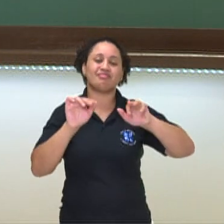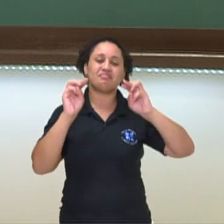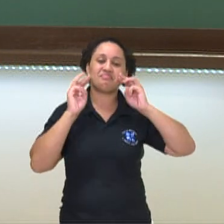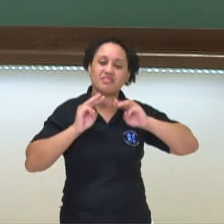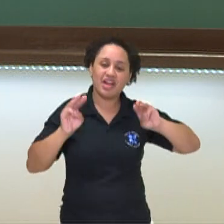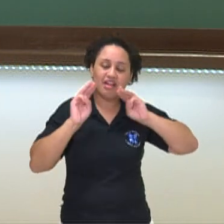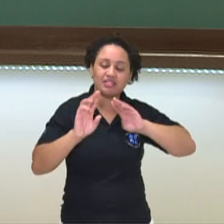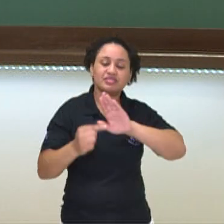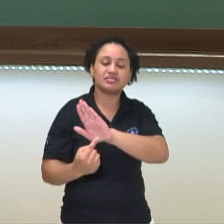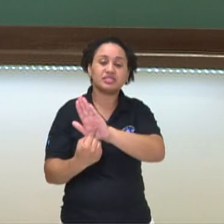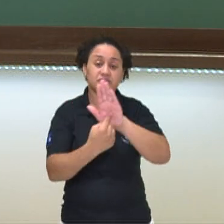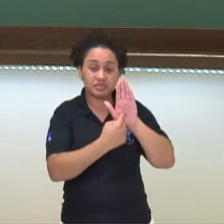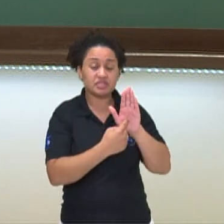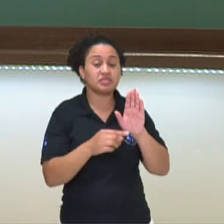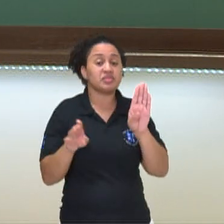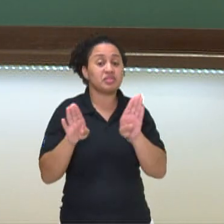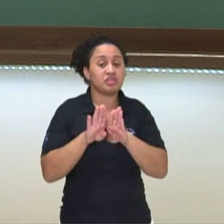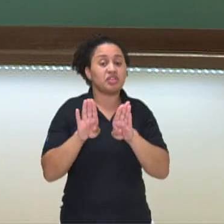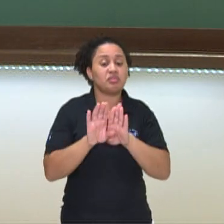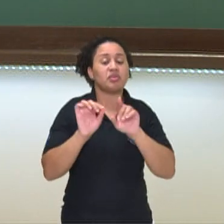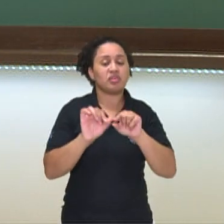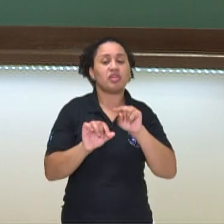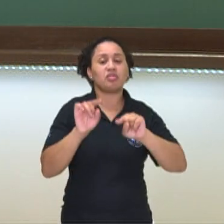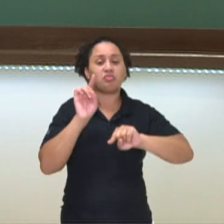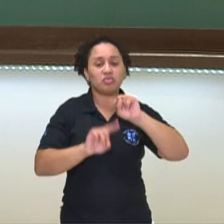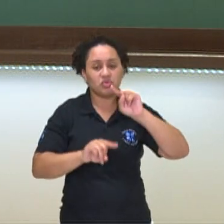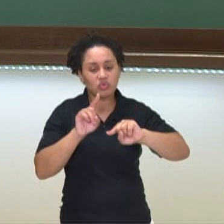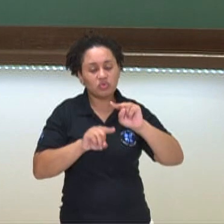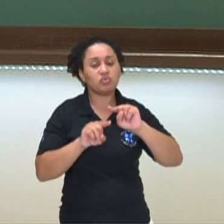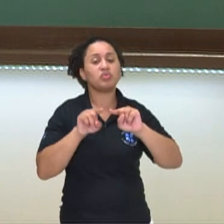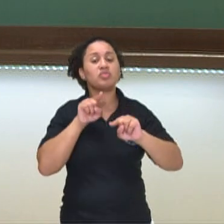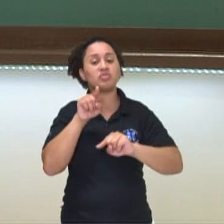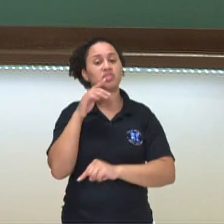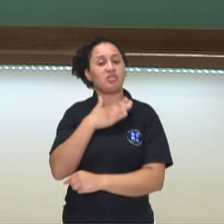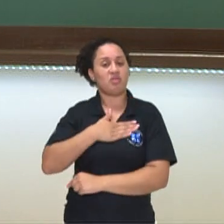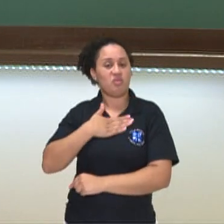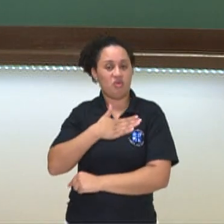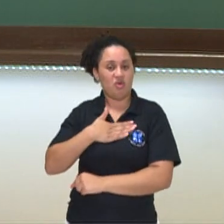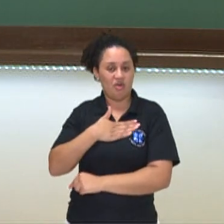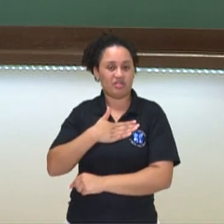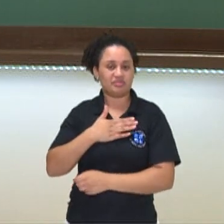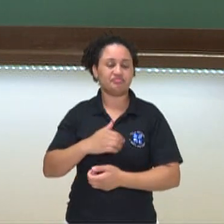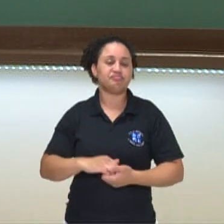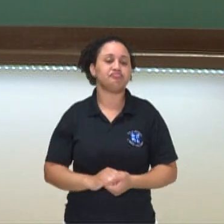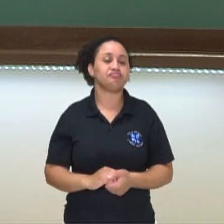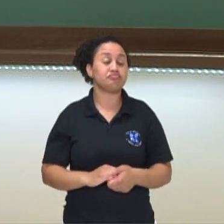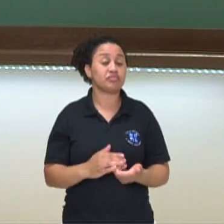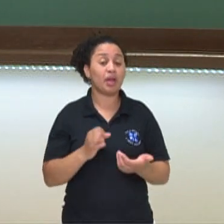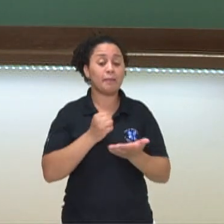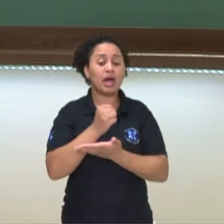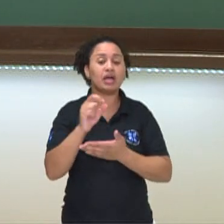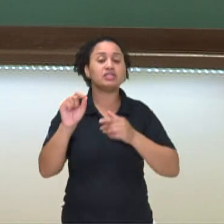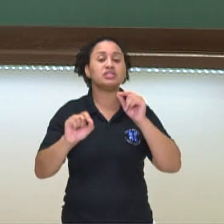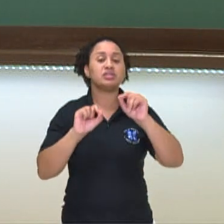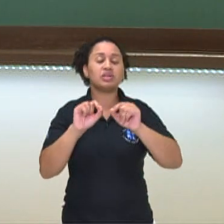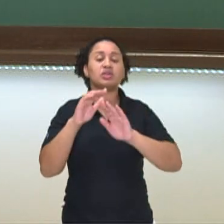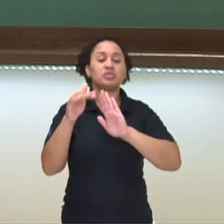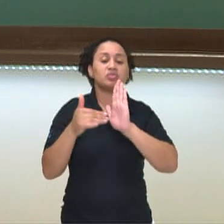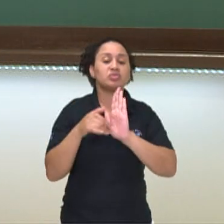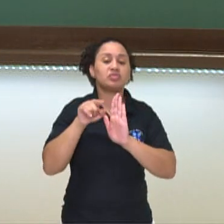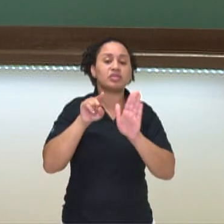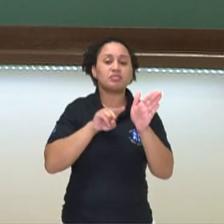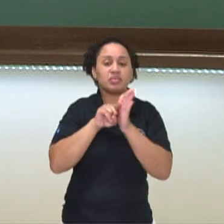que vai estar veiculado ali, também vai estar associado às suas preferências de consumo, com base em coisas que você pesquisou